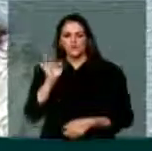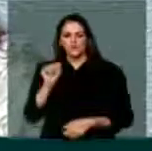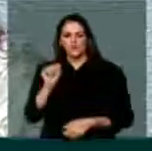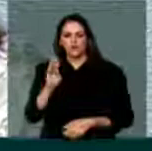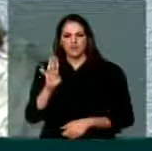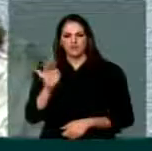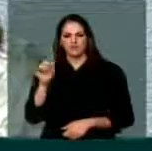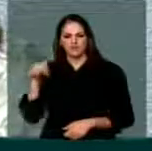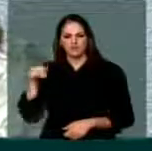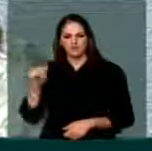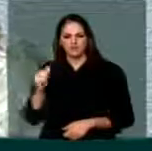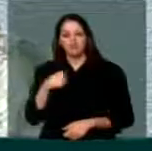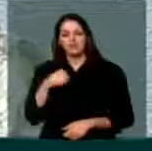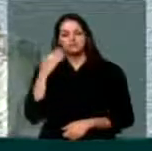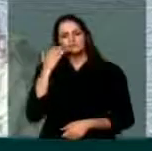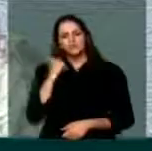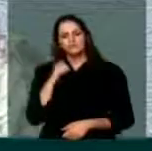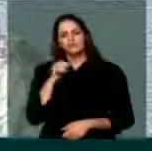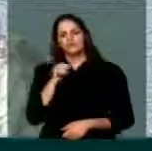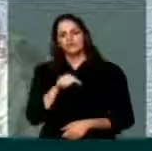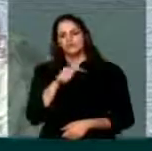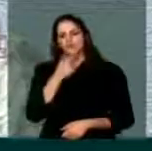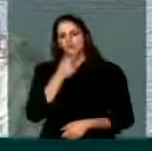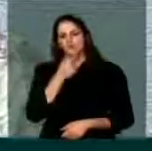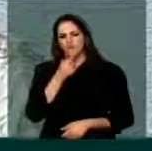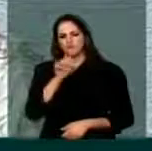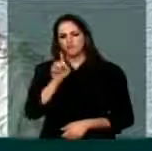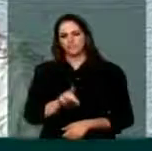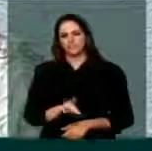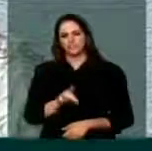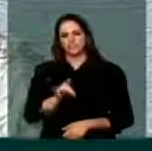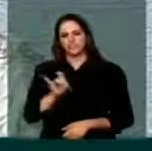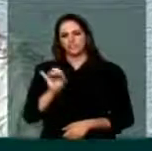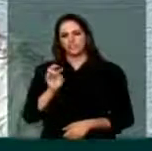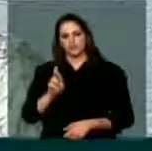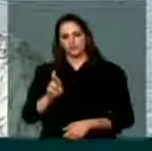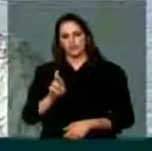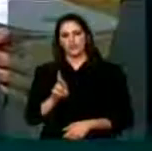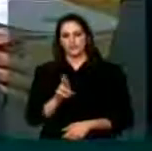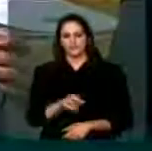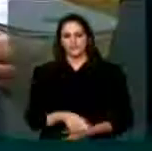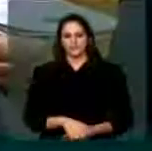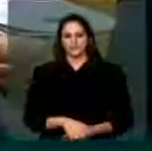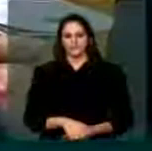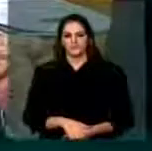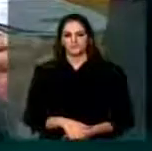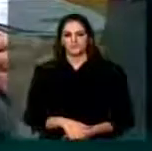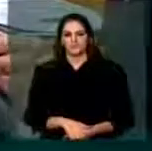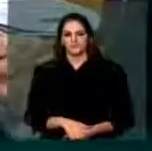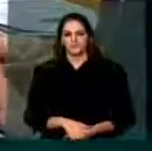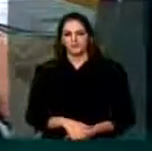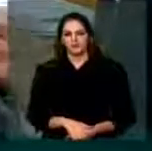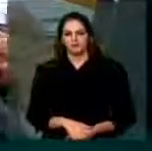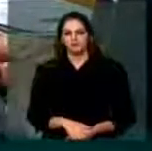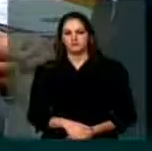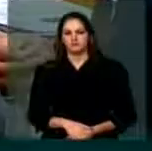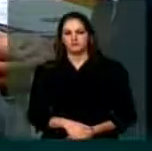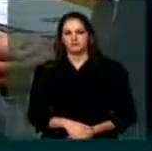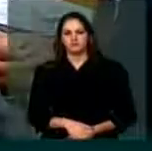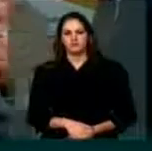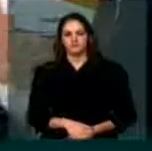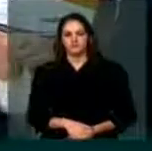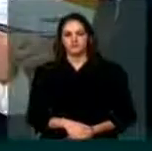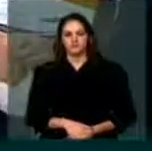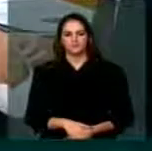mas sabia que ele era, se não me falha a memória, diretor da Sanko. A informação que tem, até a minha